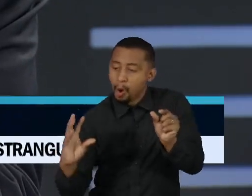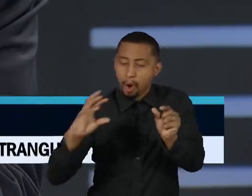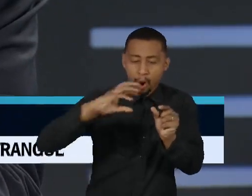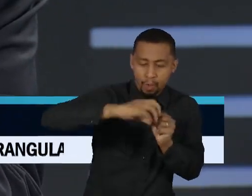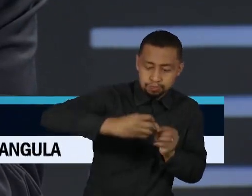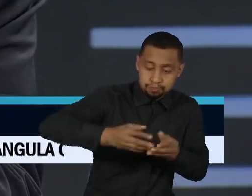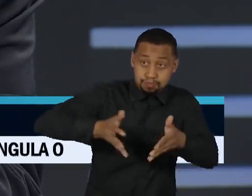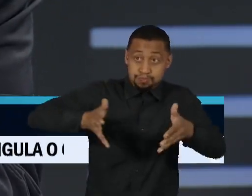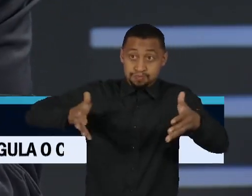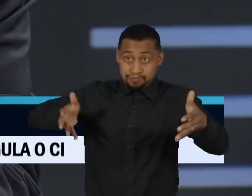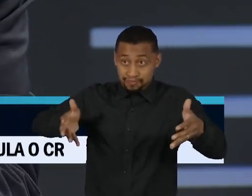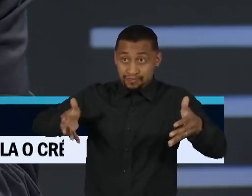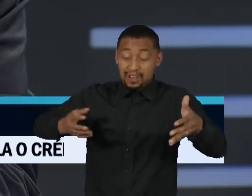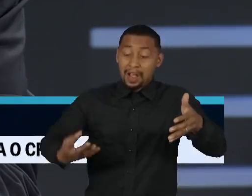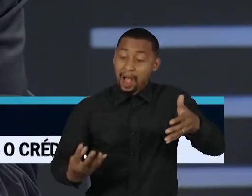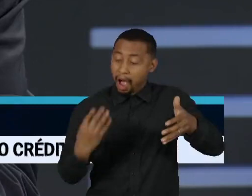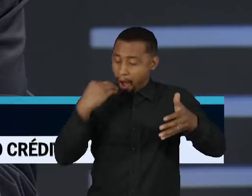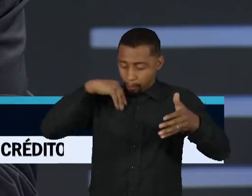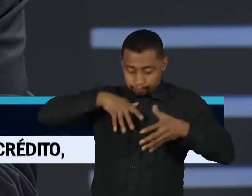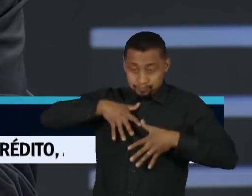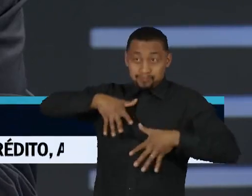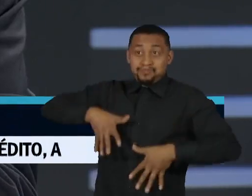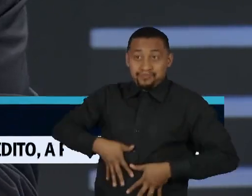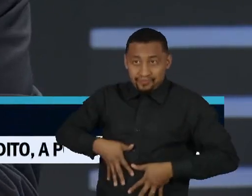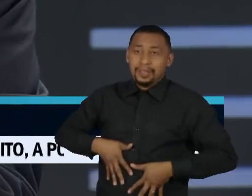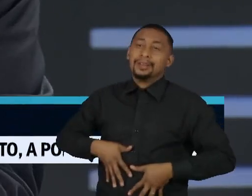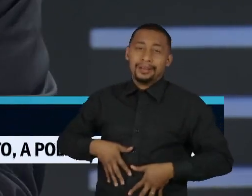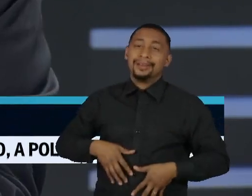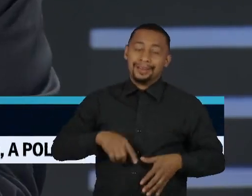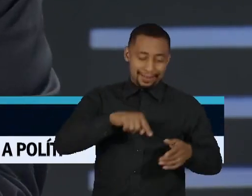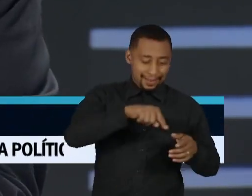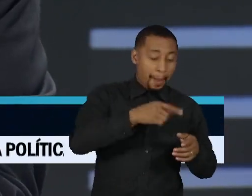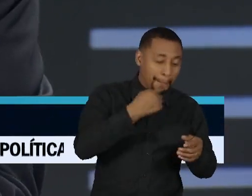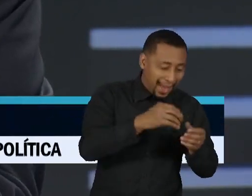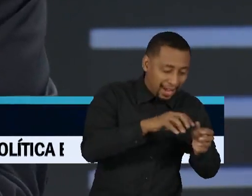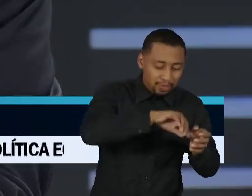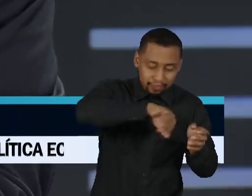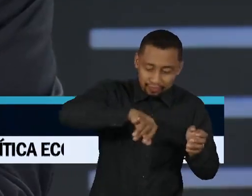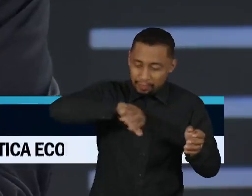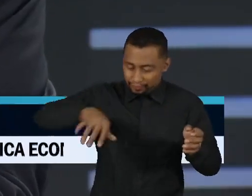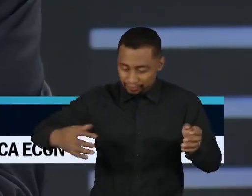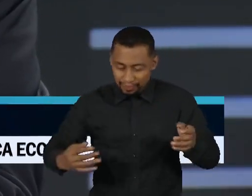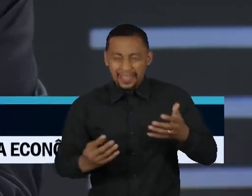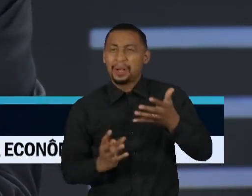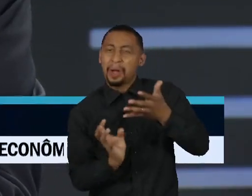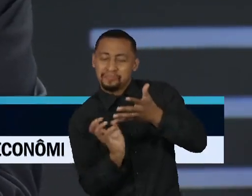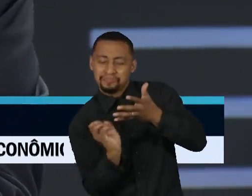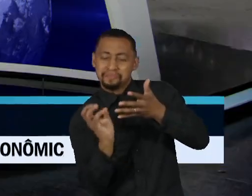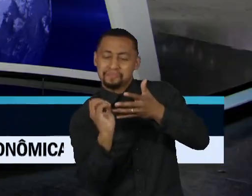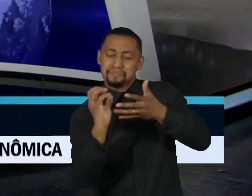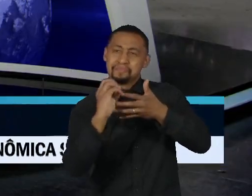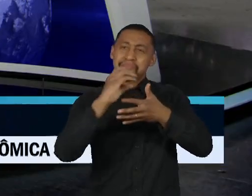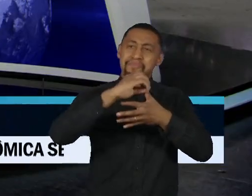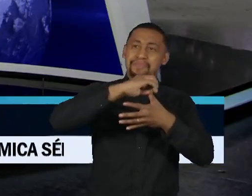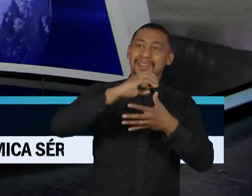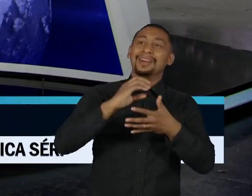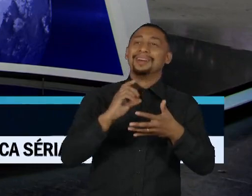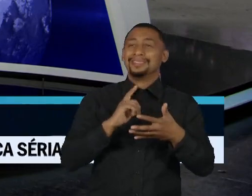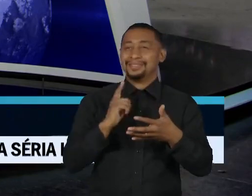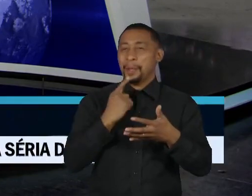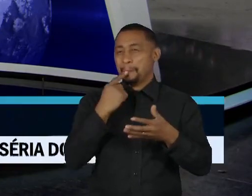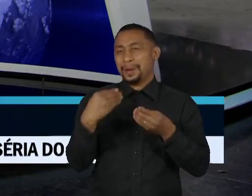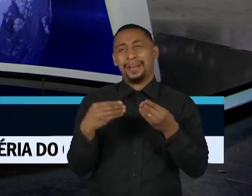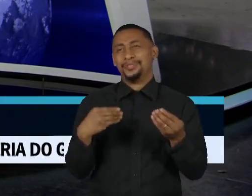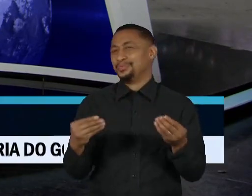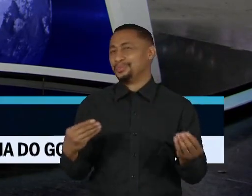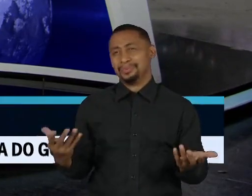de grande, como acontece às vezes com pesticidas. Então, bem-vindo ao mundo onde se acrescenta mais um poluente que você inala. Mas